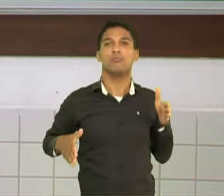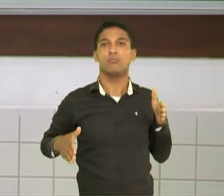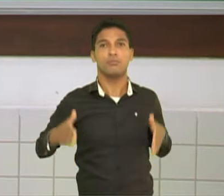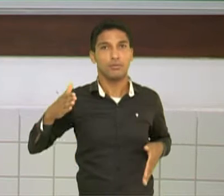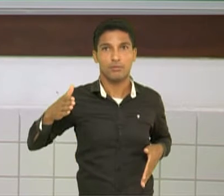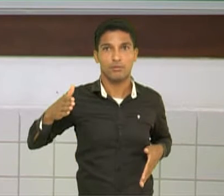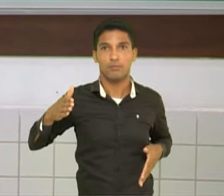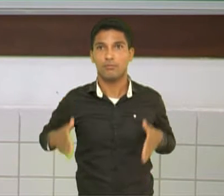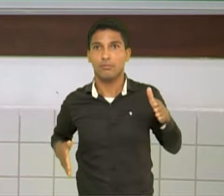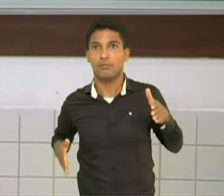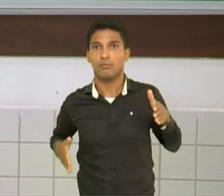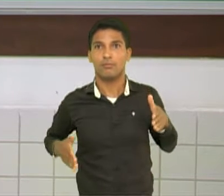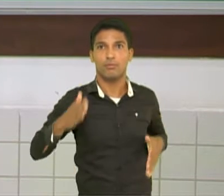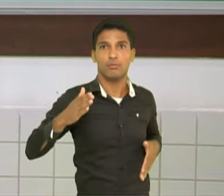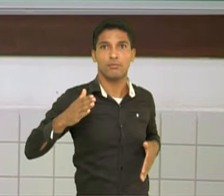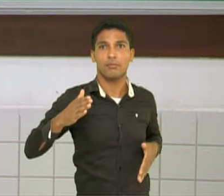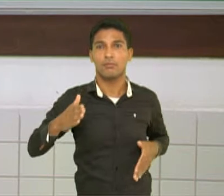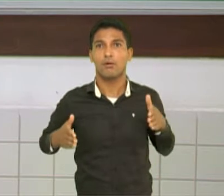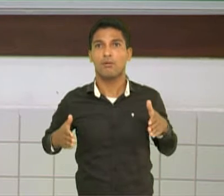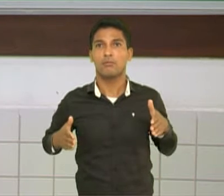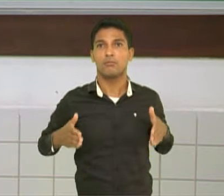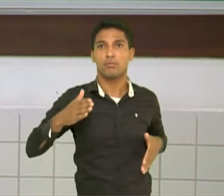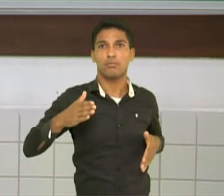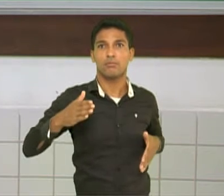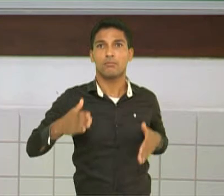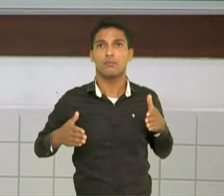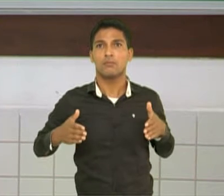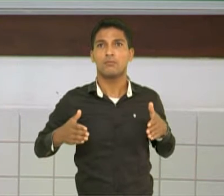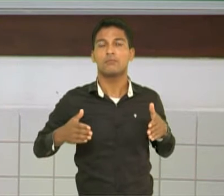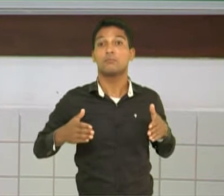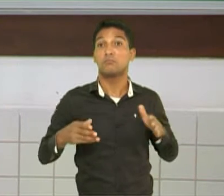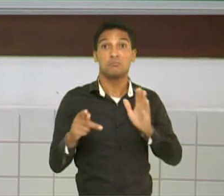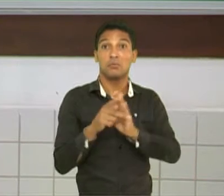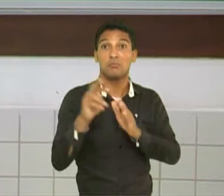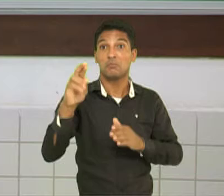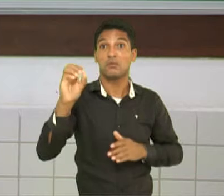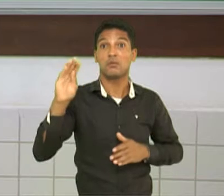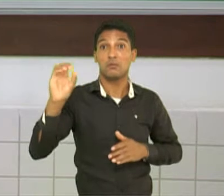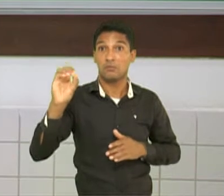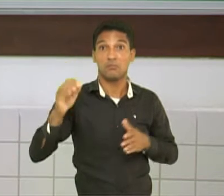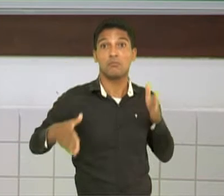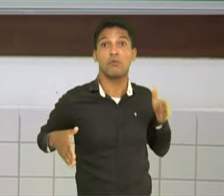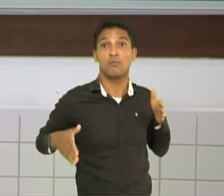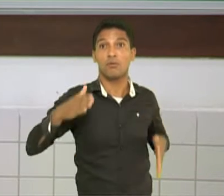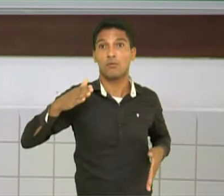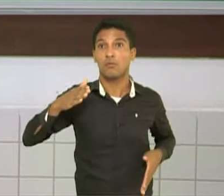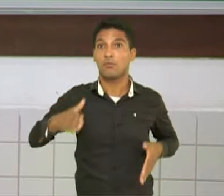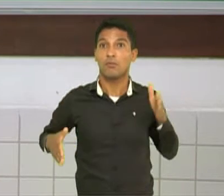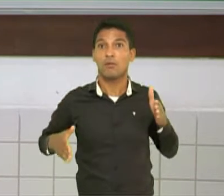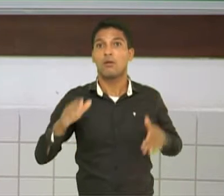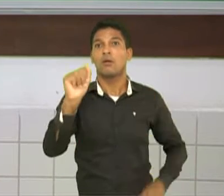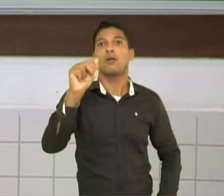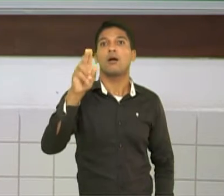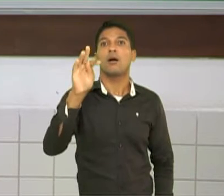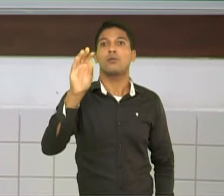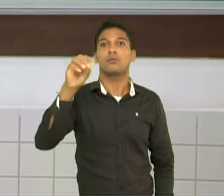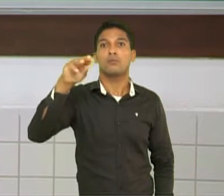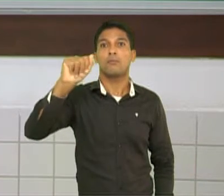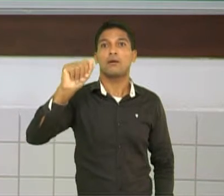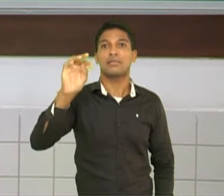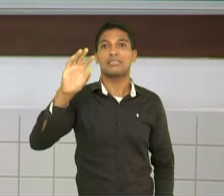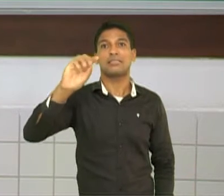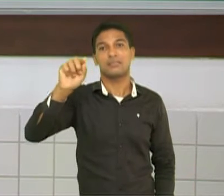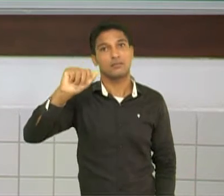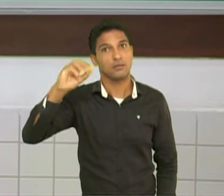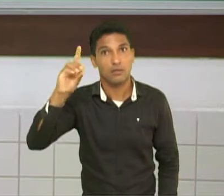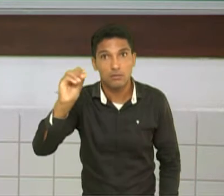desenvolver aquelas funções programadas sem muita interferência humana nesse trabalho dele. Então, um robô é automatizado. A